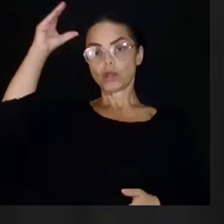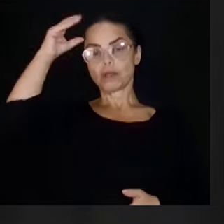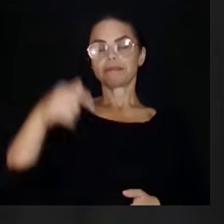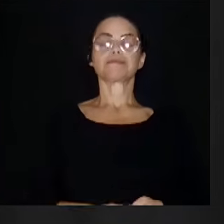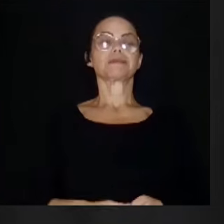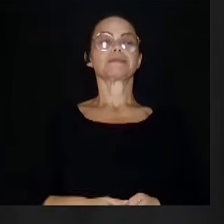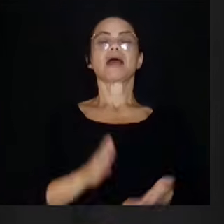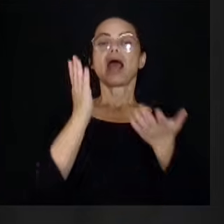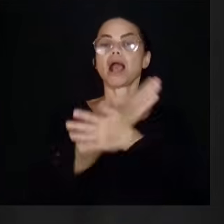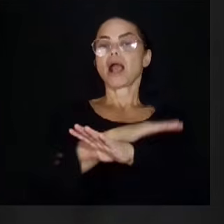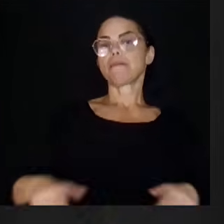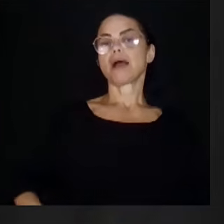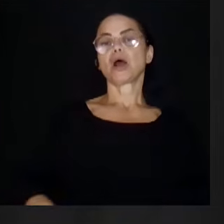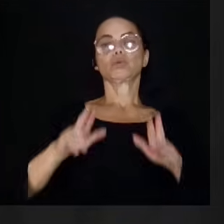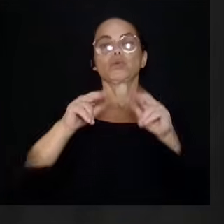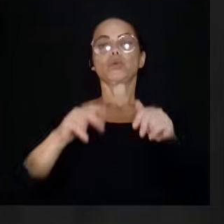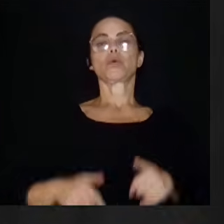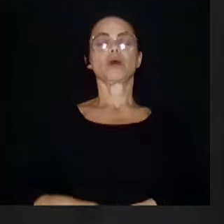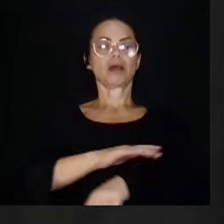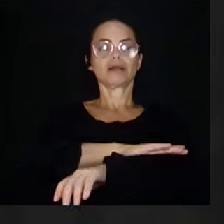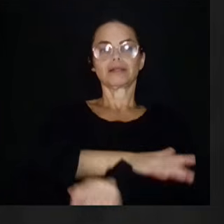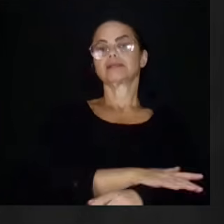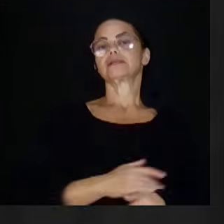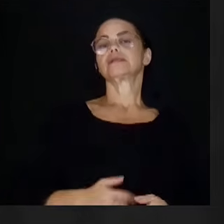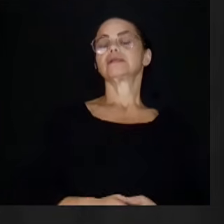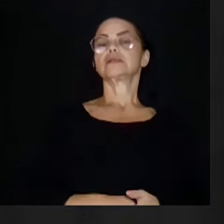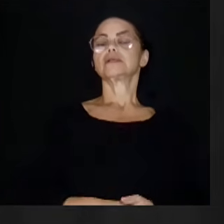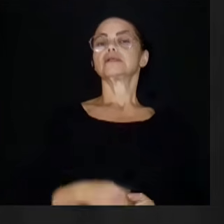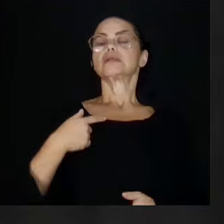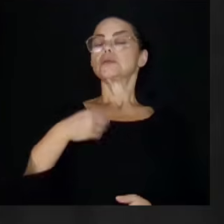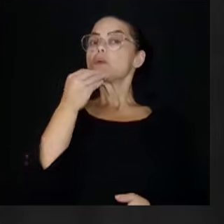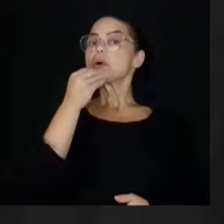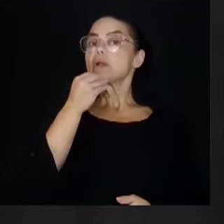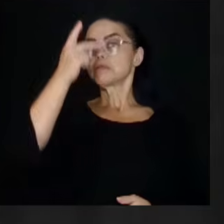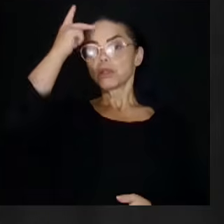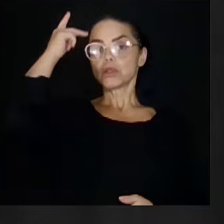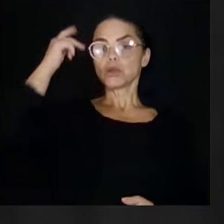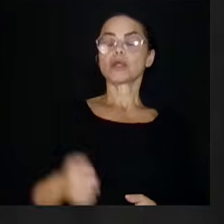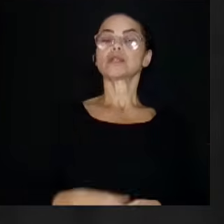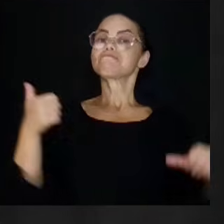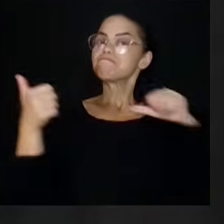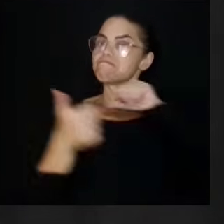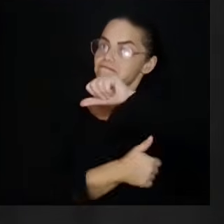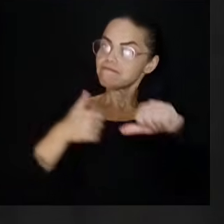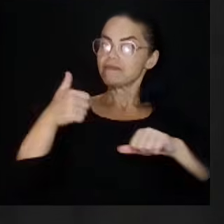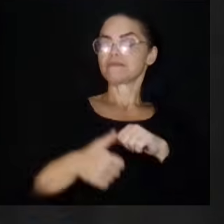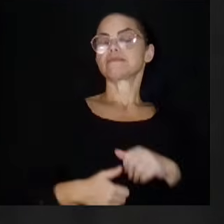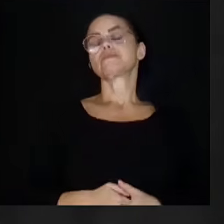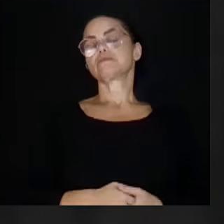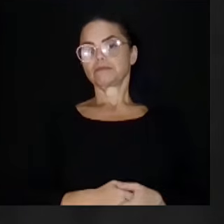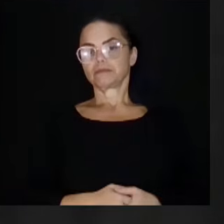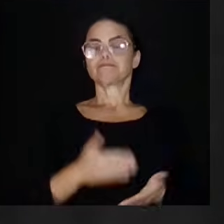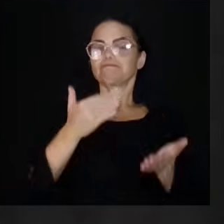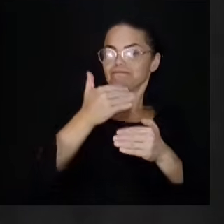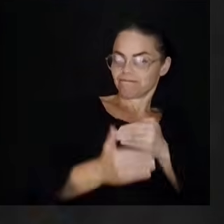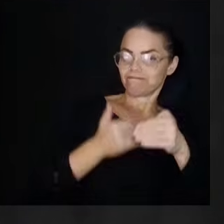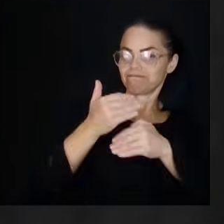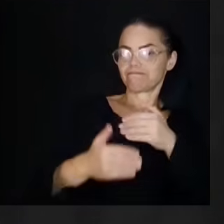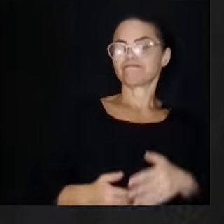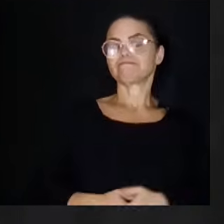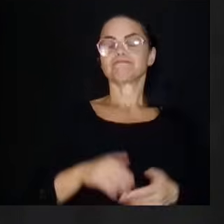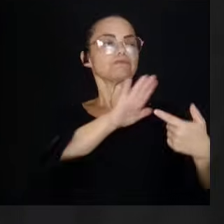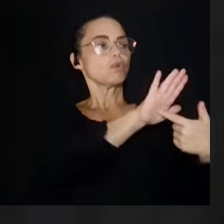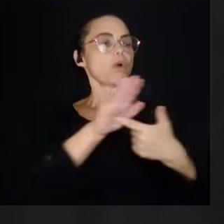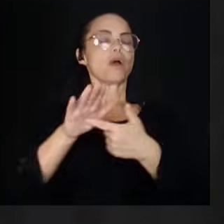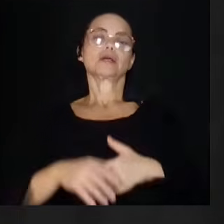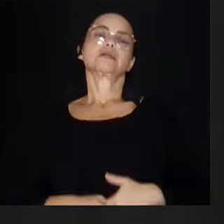acabar. Mas a gente tá dando oportunidade para que a gente comece a mostrar para aquela coisa